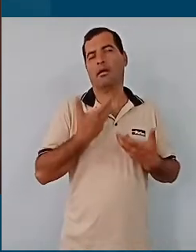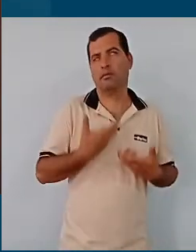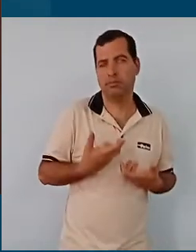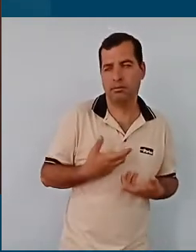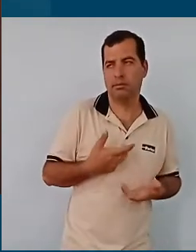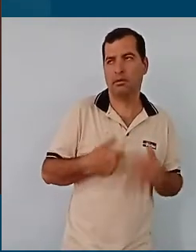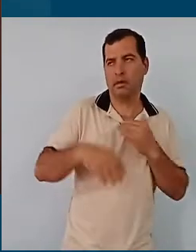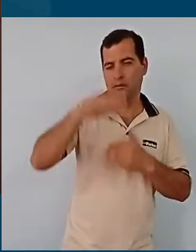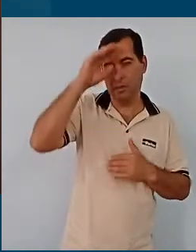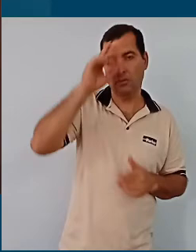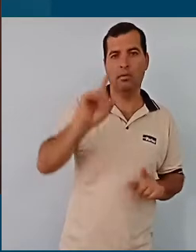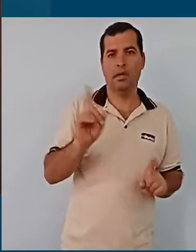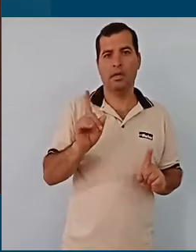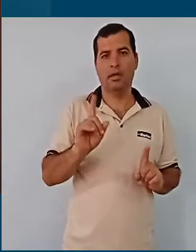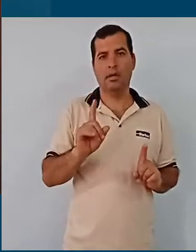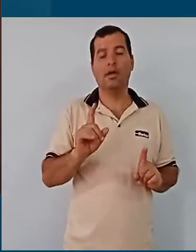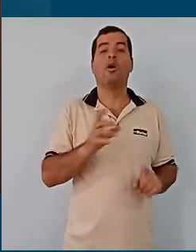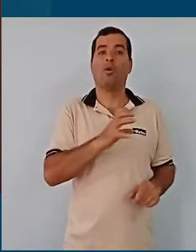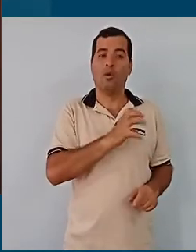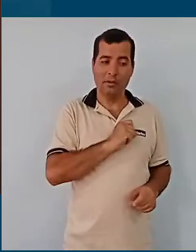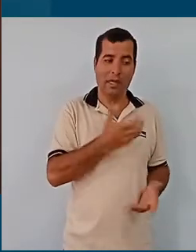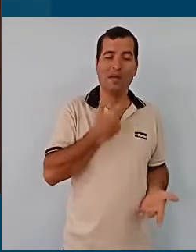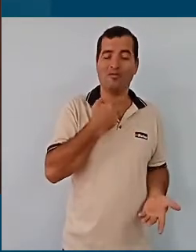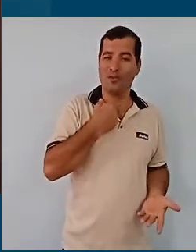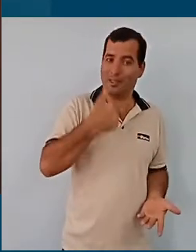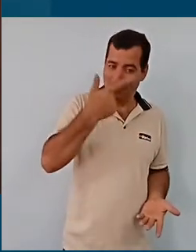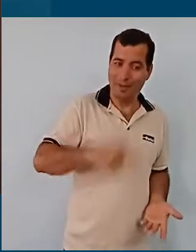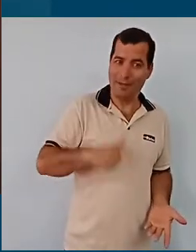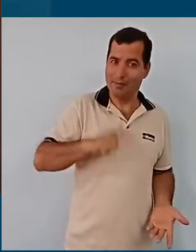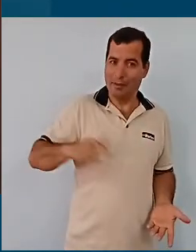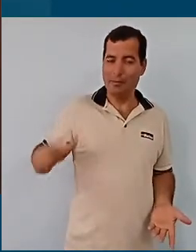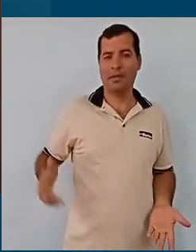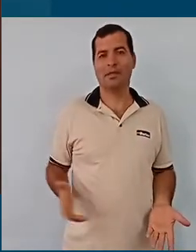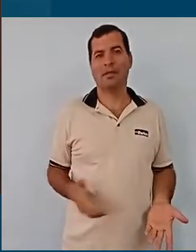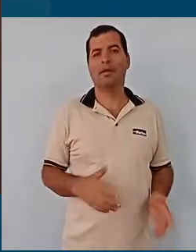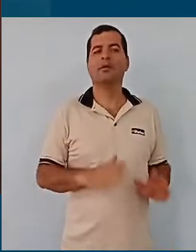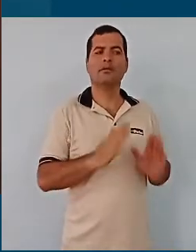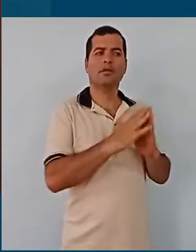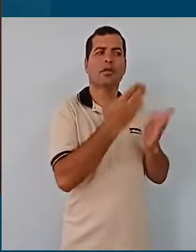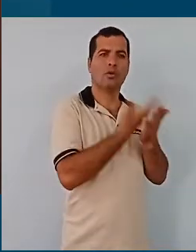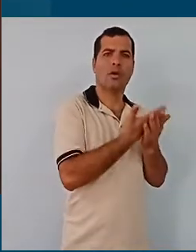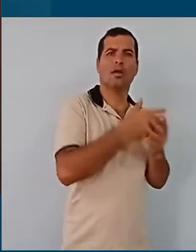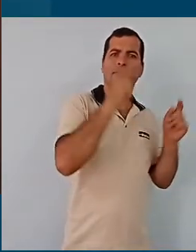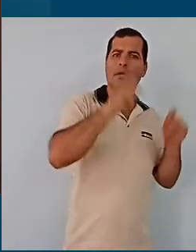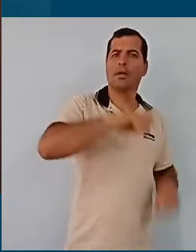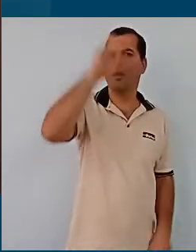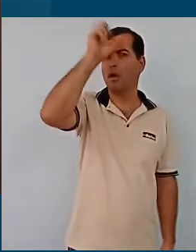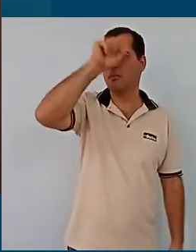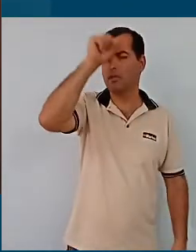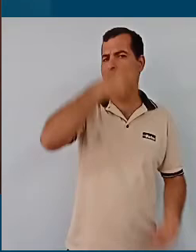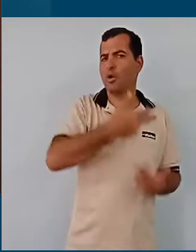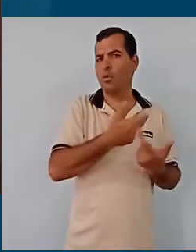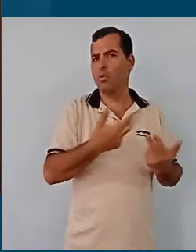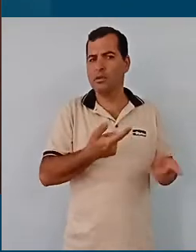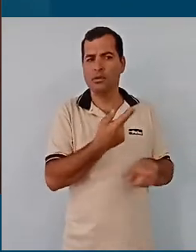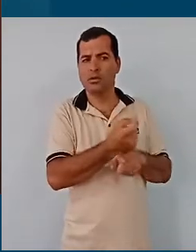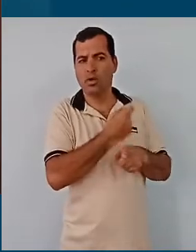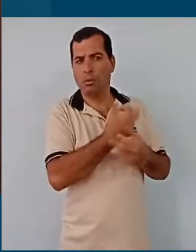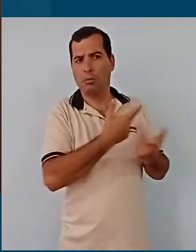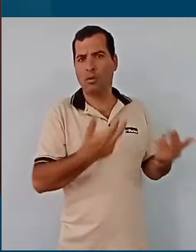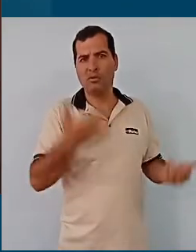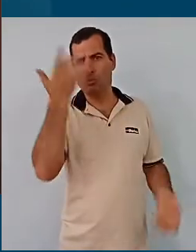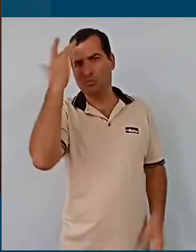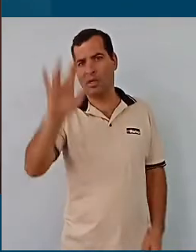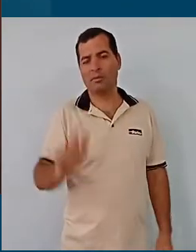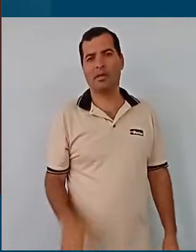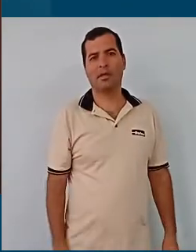escola, gostando de escola, sabendo que na escola a gente aprende coisas, descobre o que a gente não sabe. Um